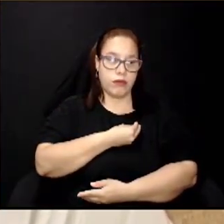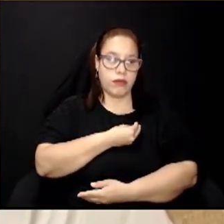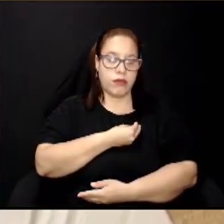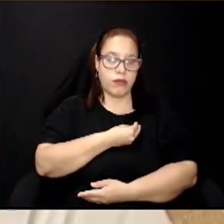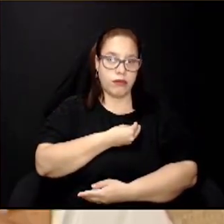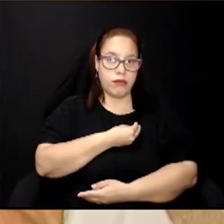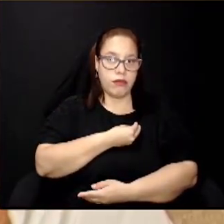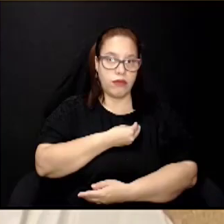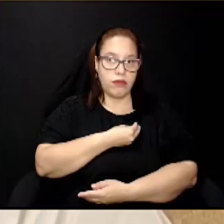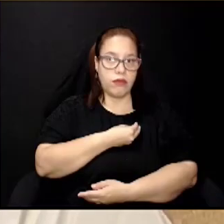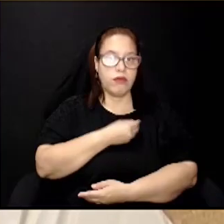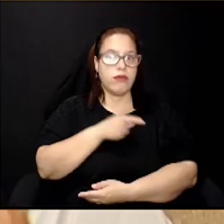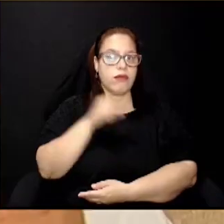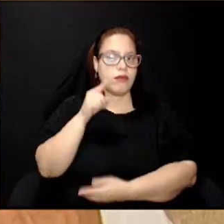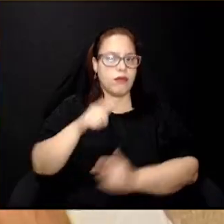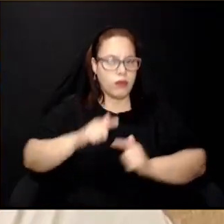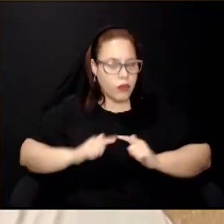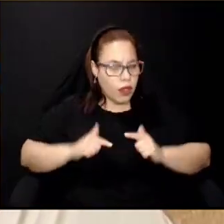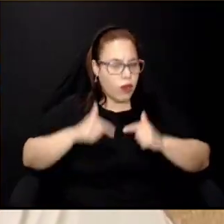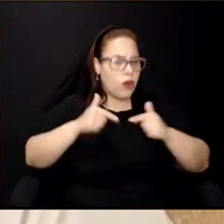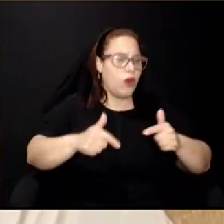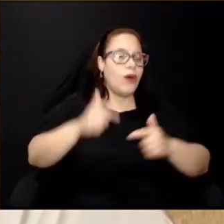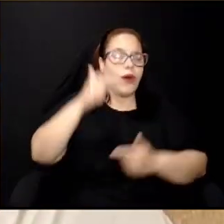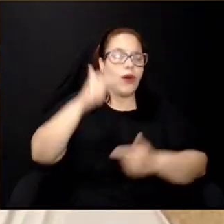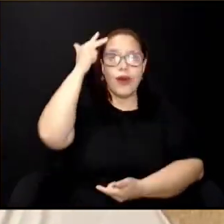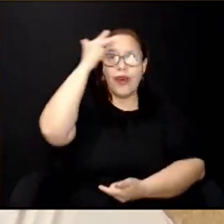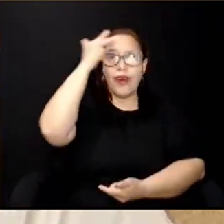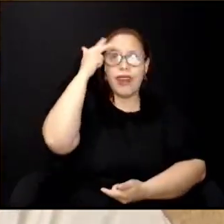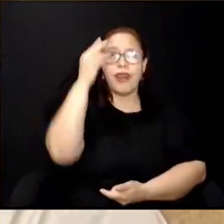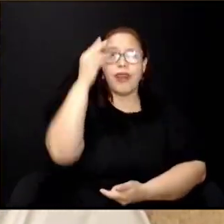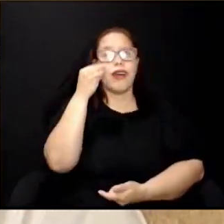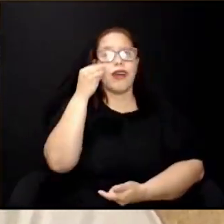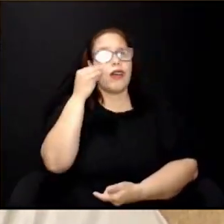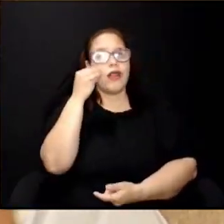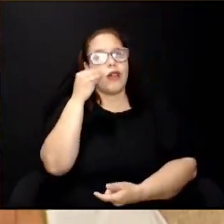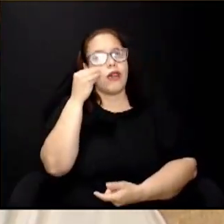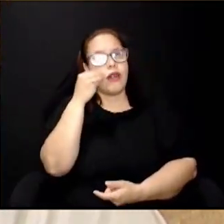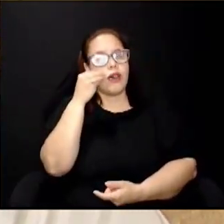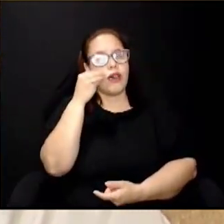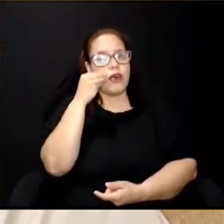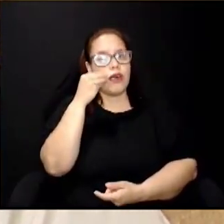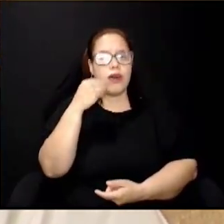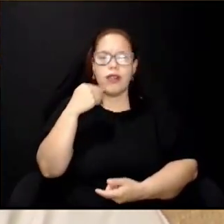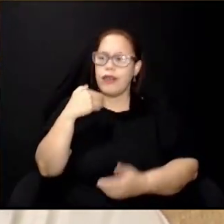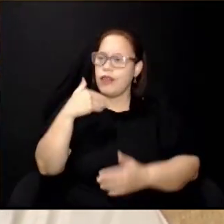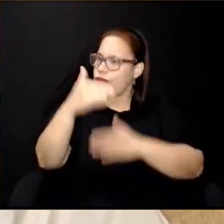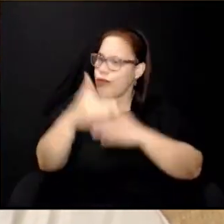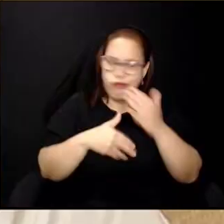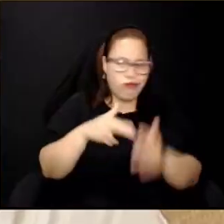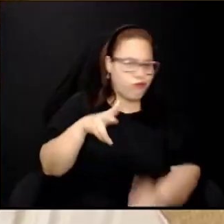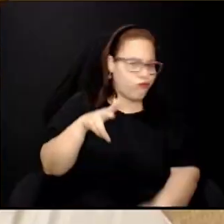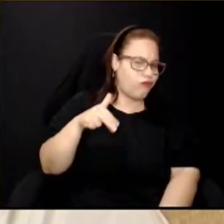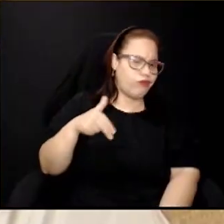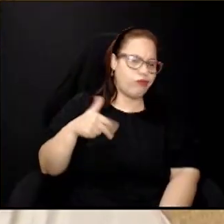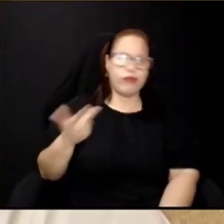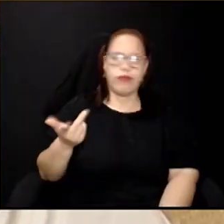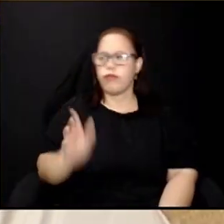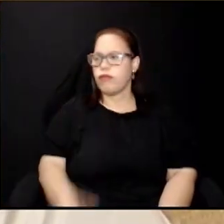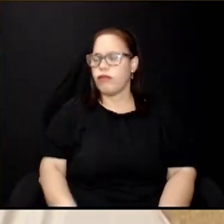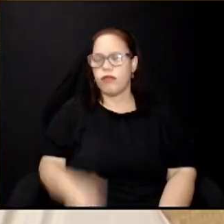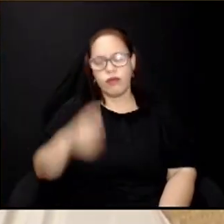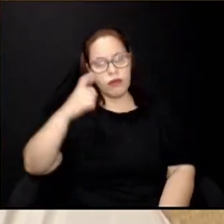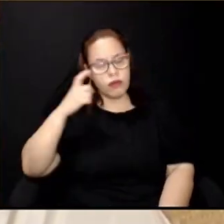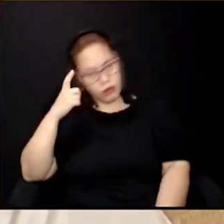você tá lutando por aquele sonho, né? Tentando ali e não vai, né? E a coisa, e eu ficava pensando, será que não é para eu